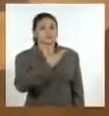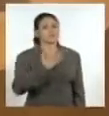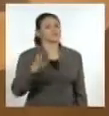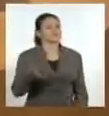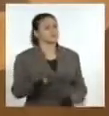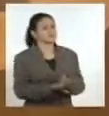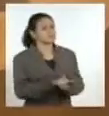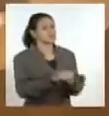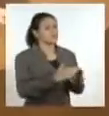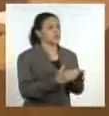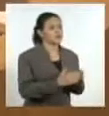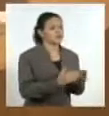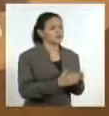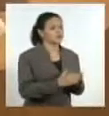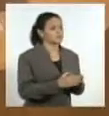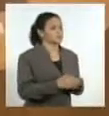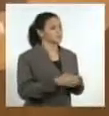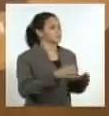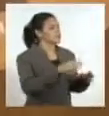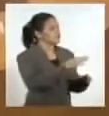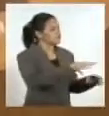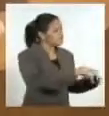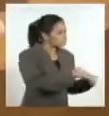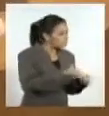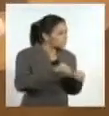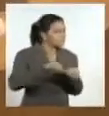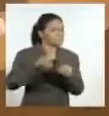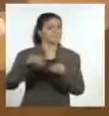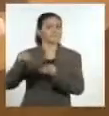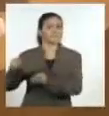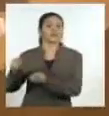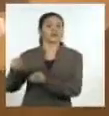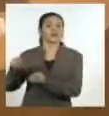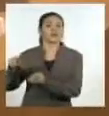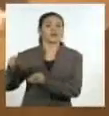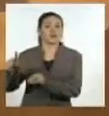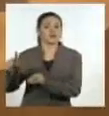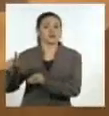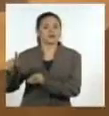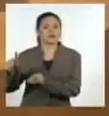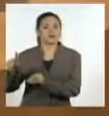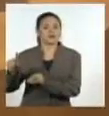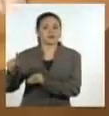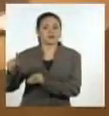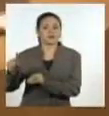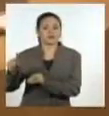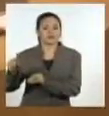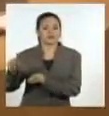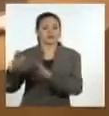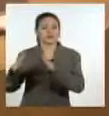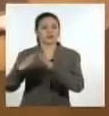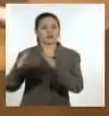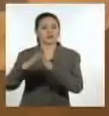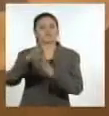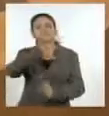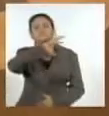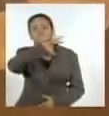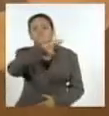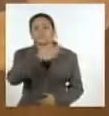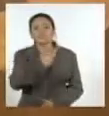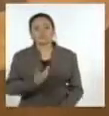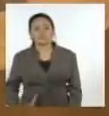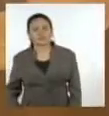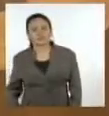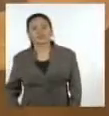que você hoje será empossado governador. O governador Sarney será cassado. E Antônio Jorge